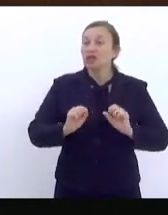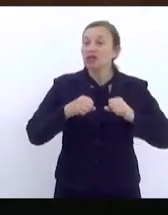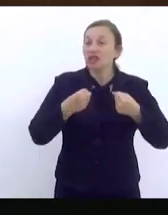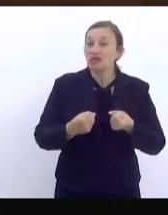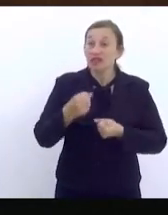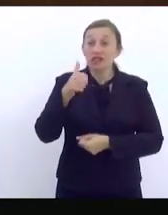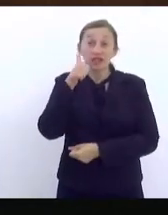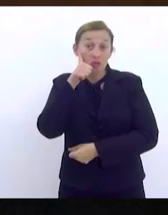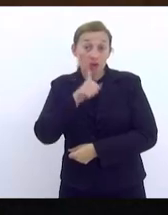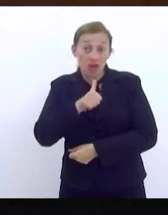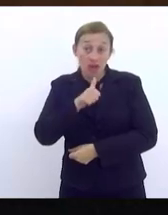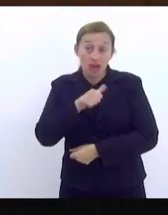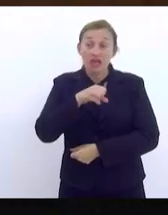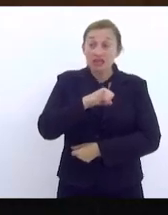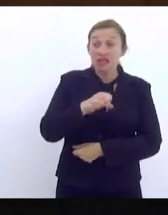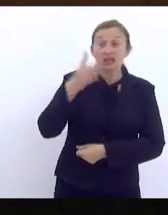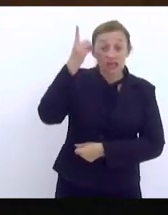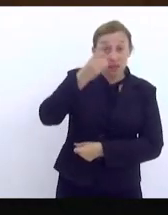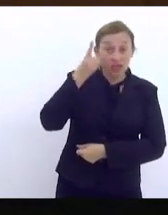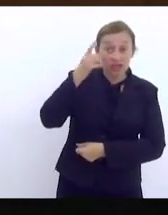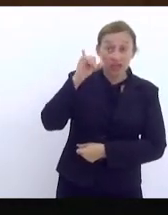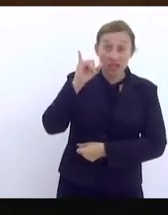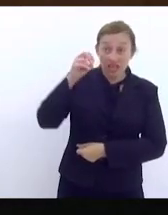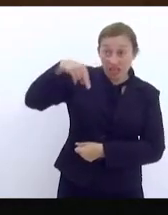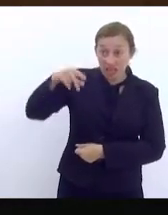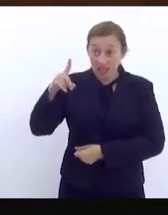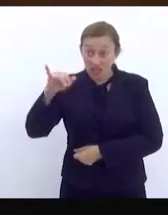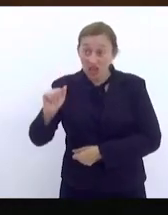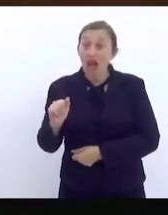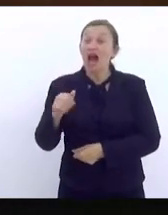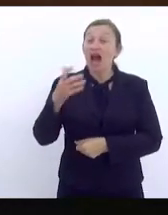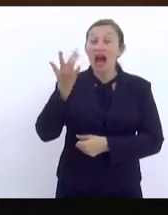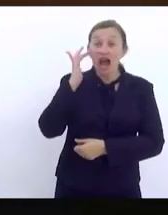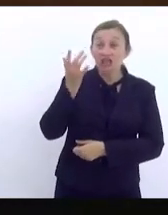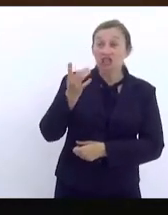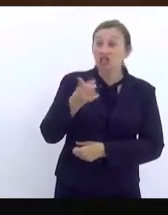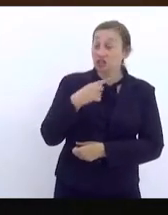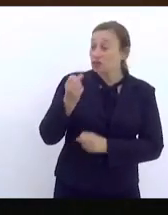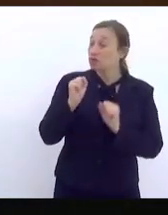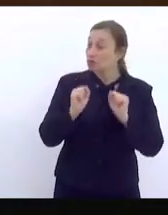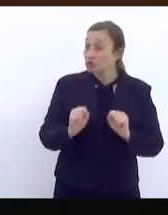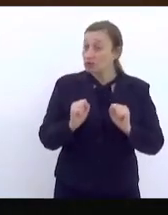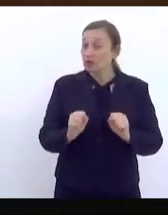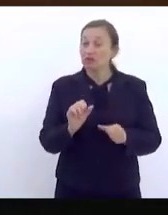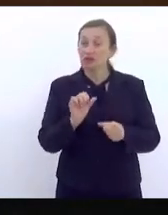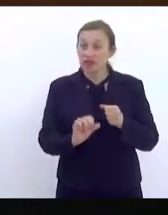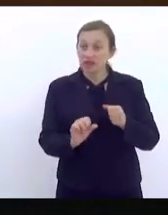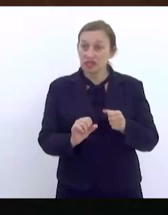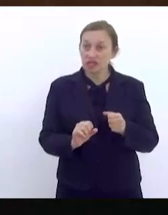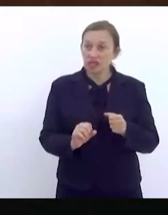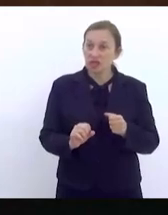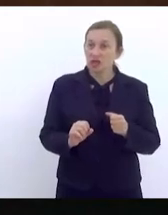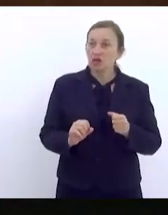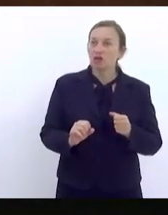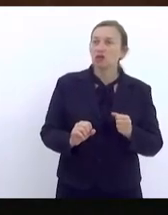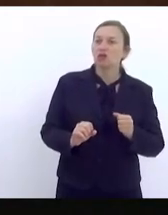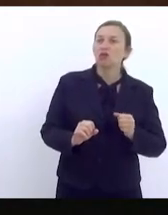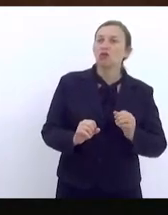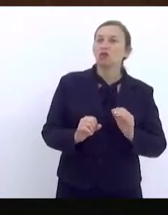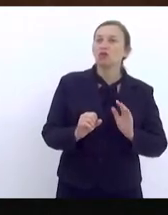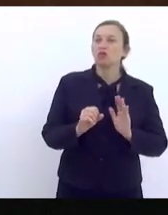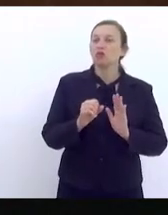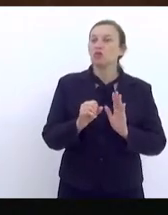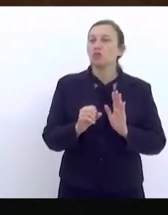mulheres caso a deputada índia acha que a gente possa e deve fazer seja uma Moção de repúdio